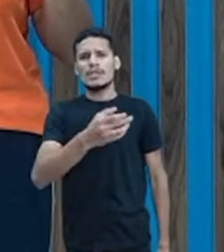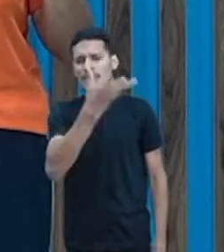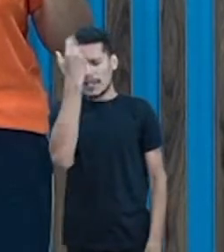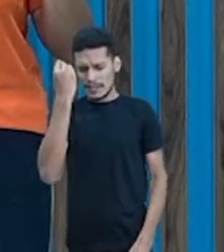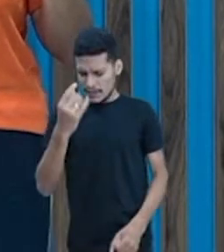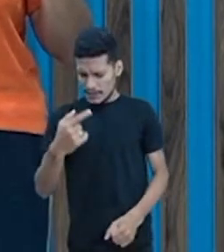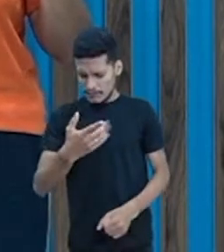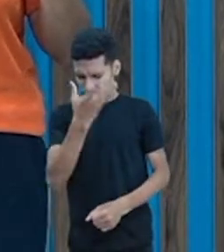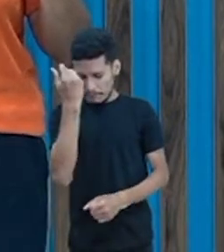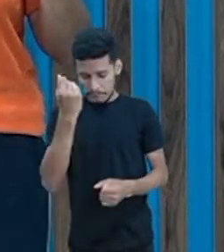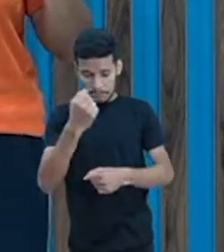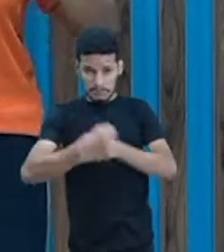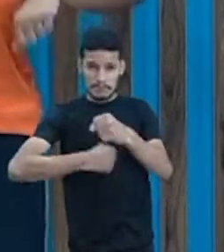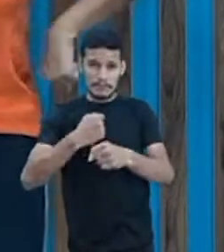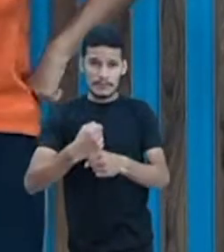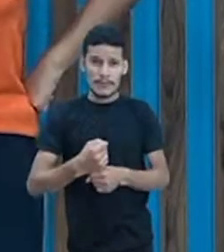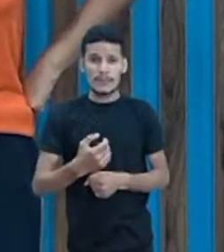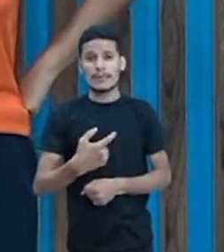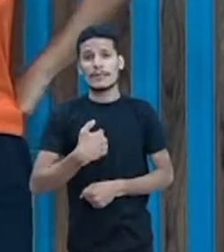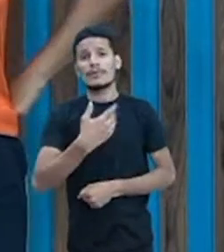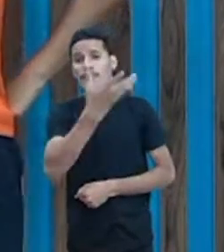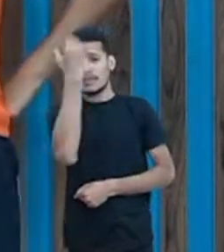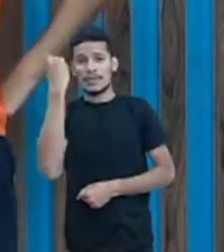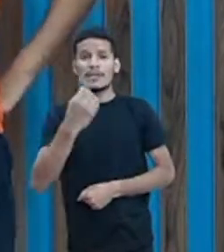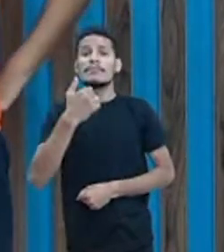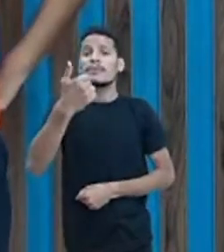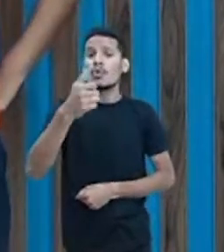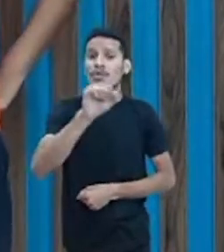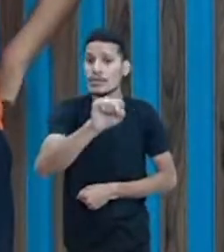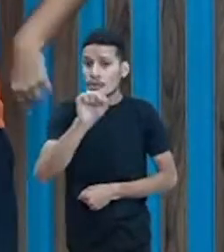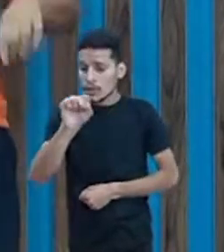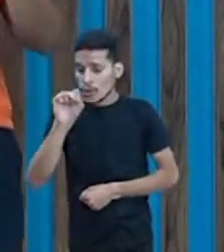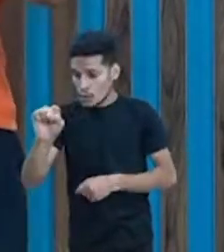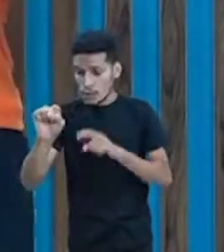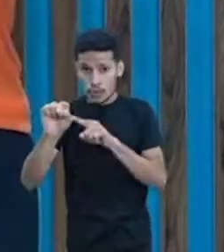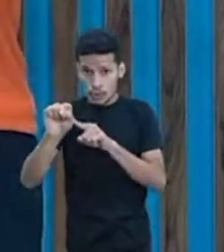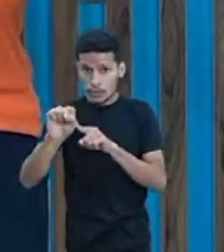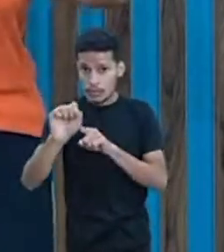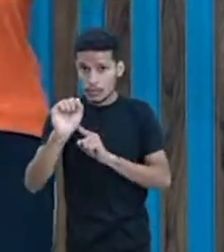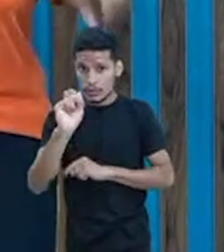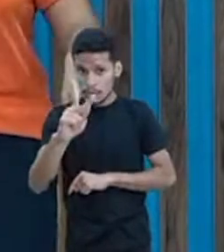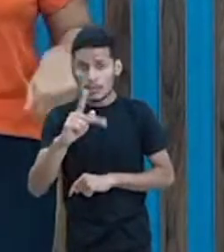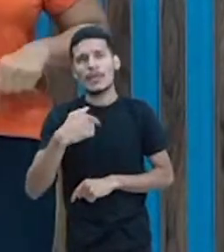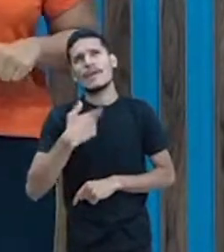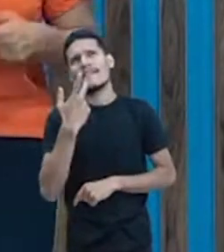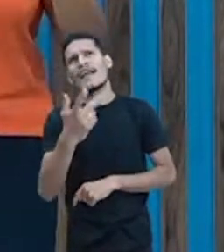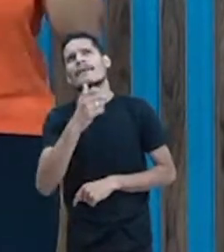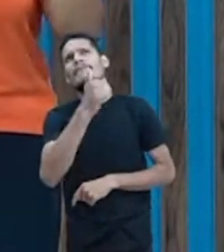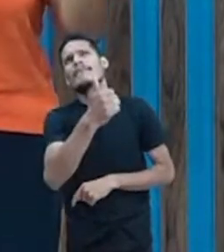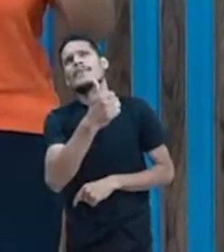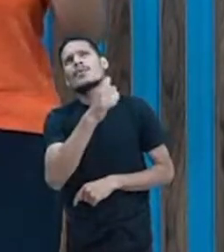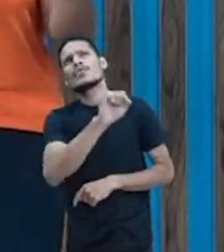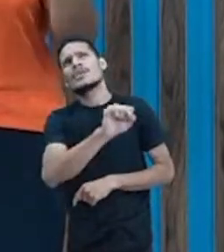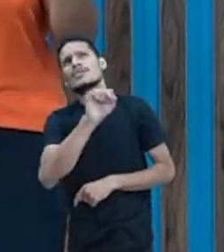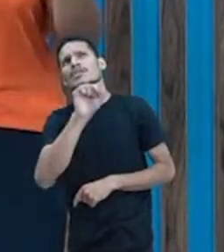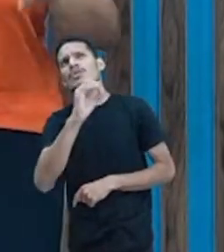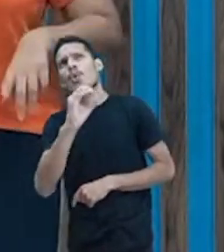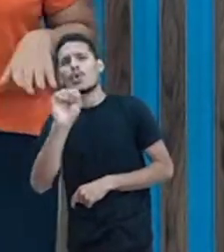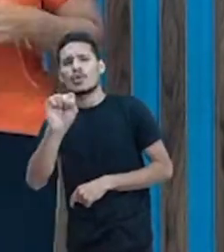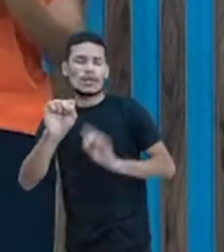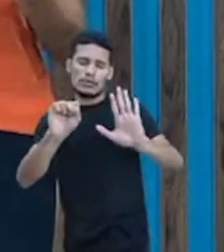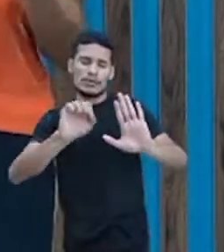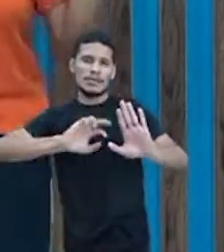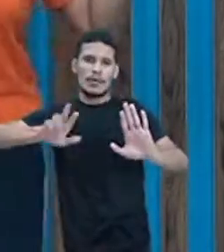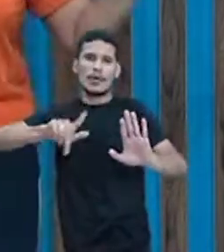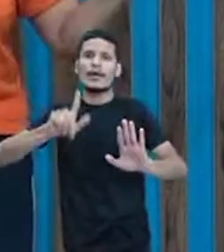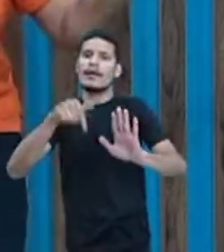esqueci. Meu Deus. 88. 1888, é isso. Eu ia falar 1808, eu lembrei, não era 8. Aí